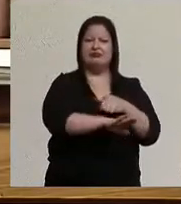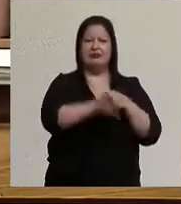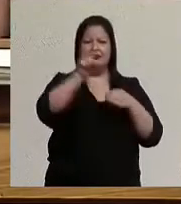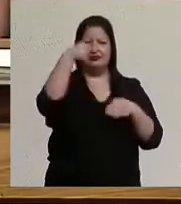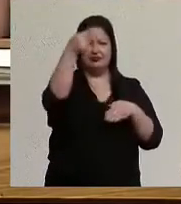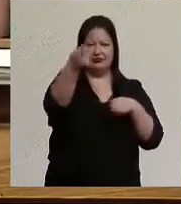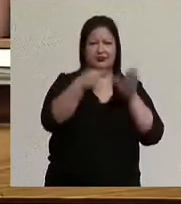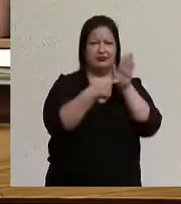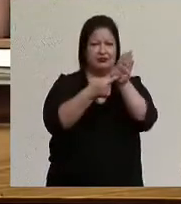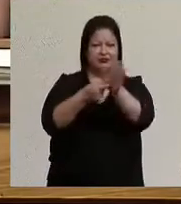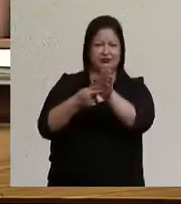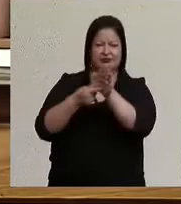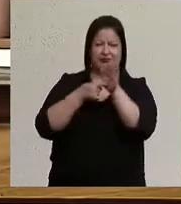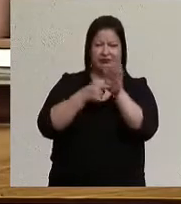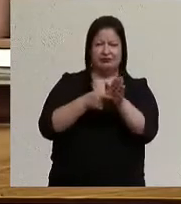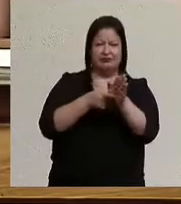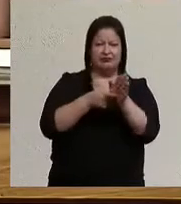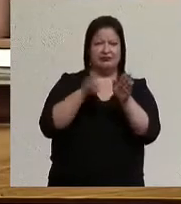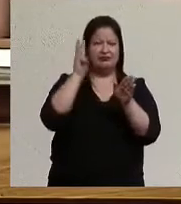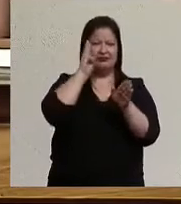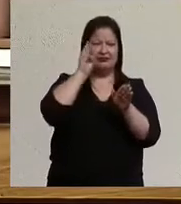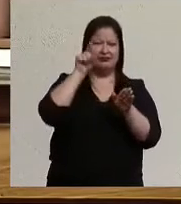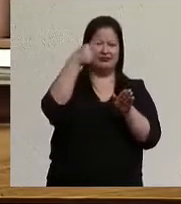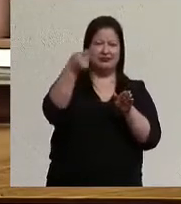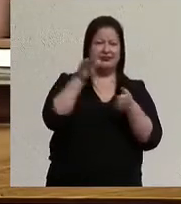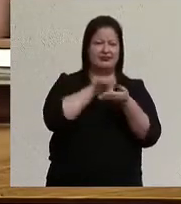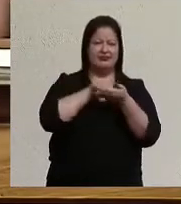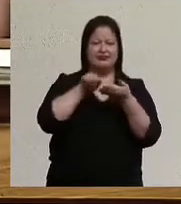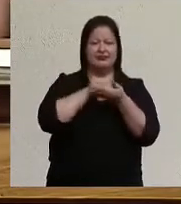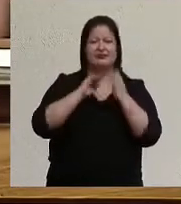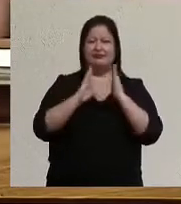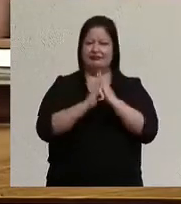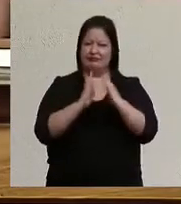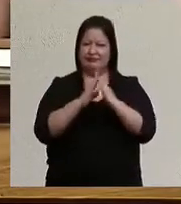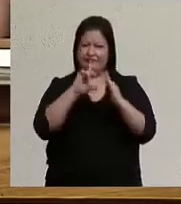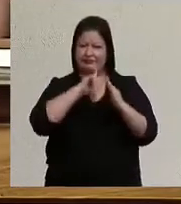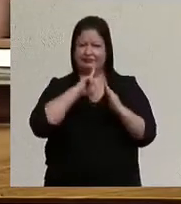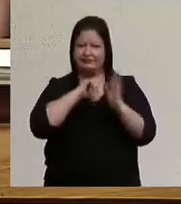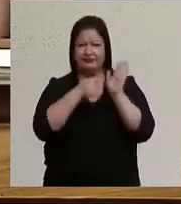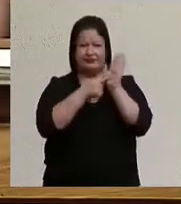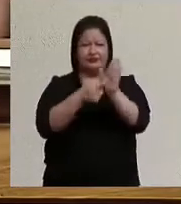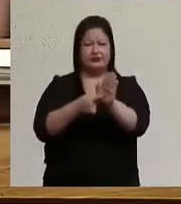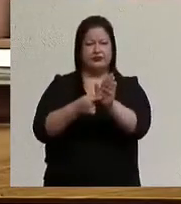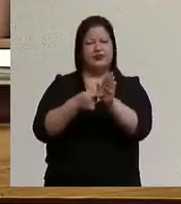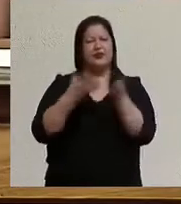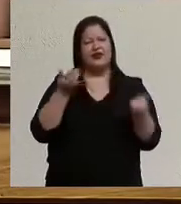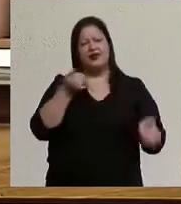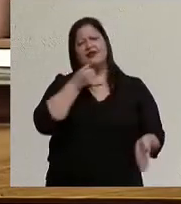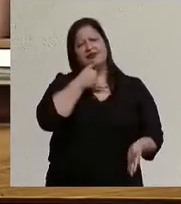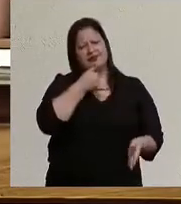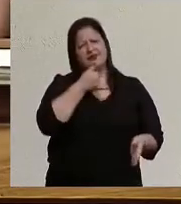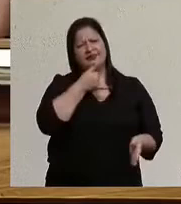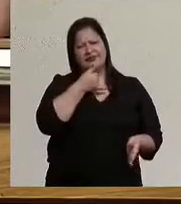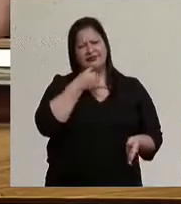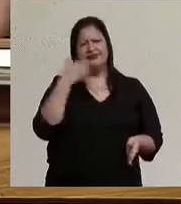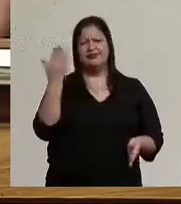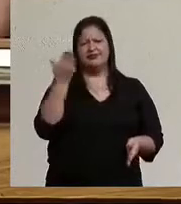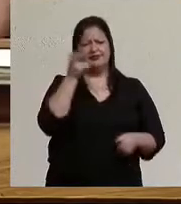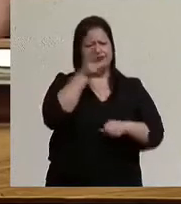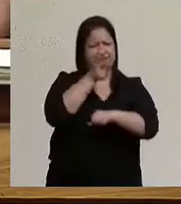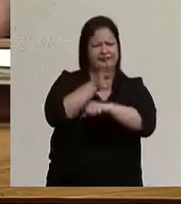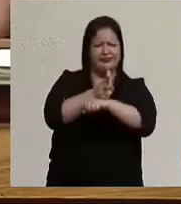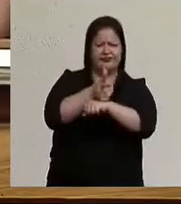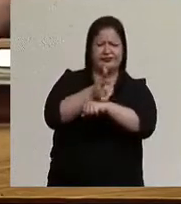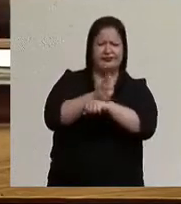visitar a próxima sessão eu trago para mostrar para vocês tá guardado lá no escritório de casa mas ela mentável assim tem